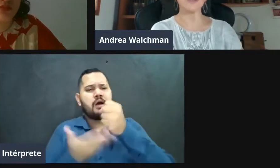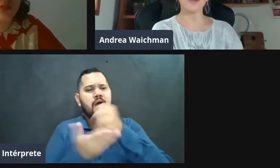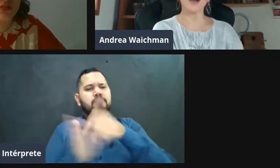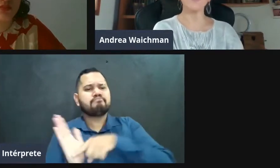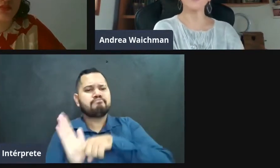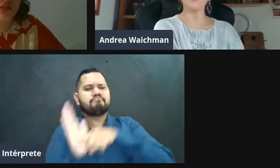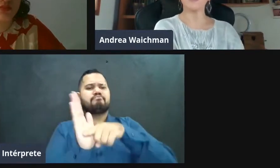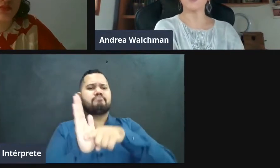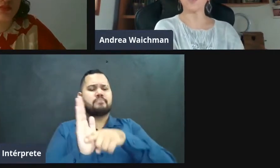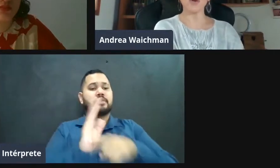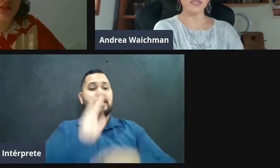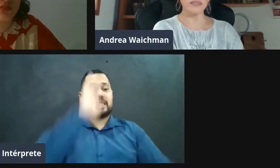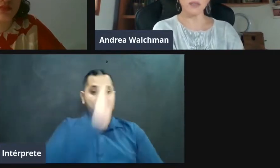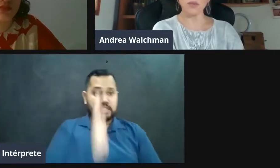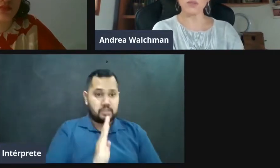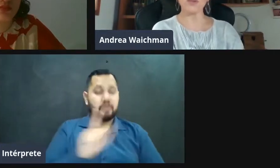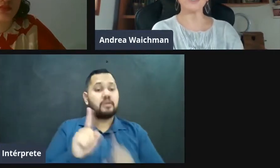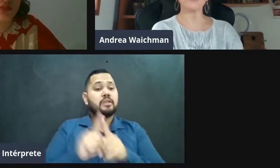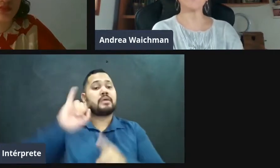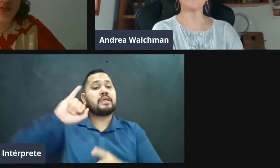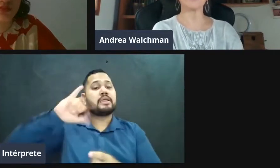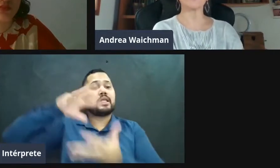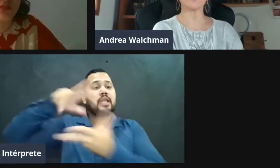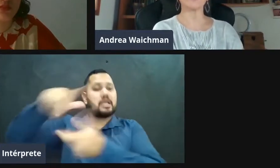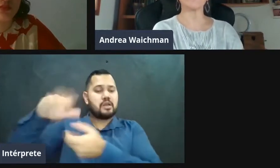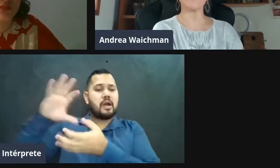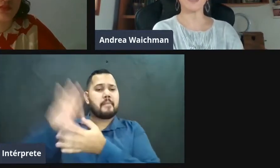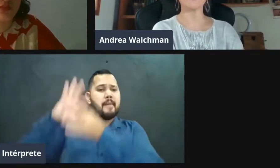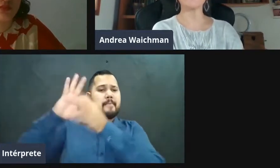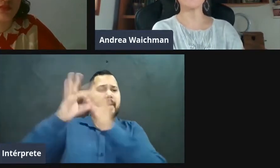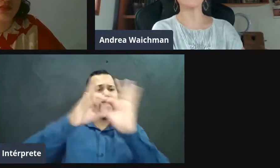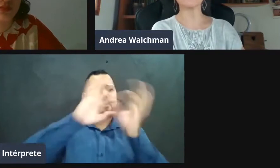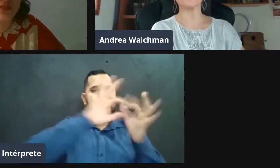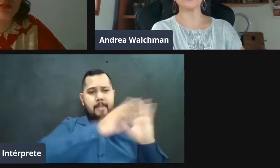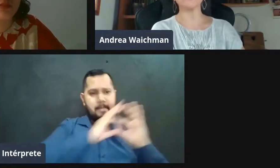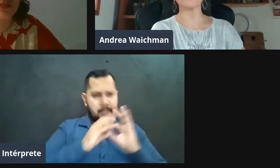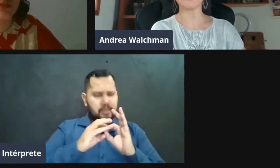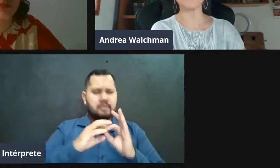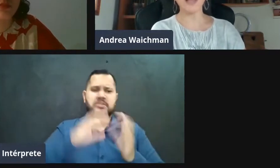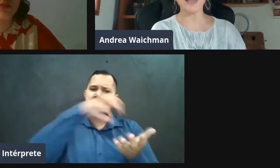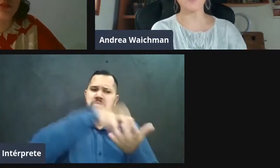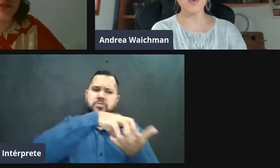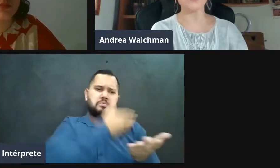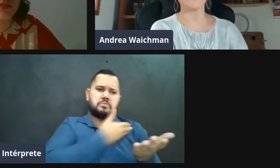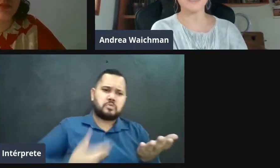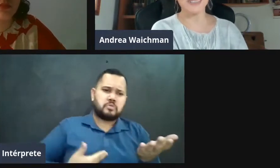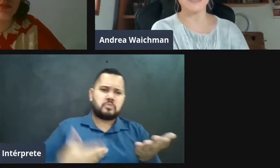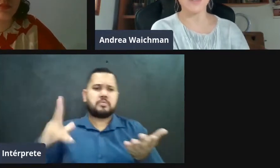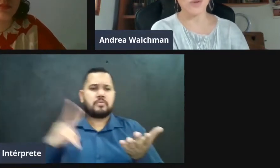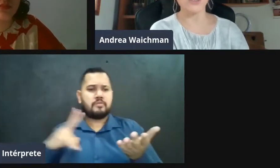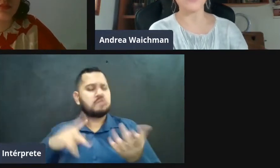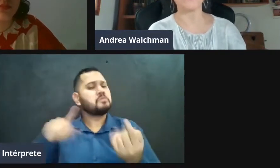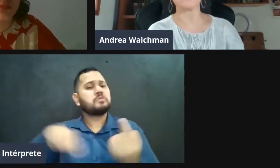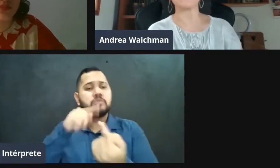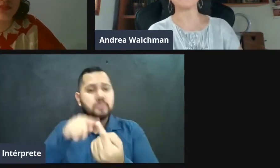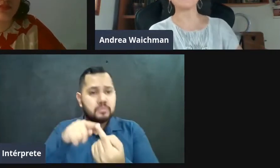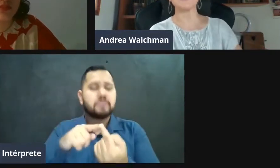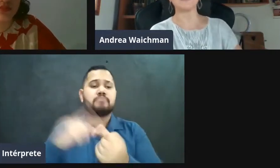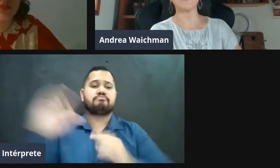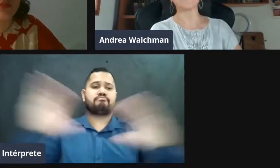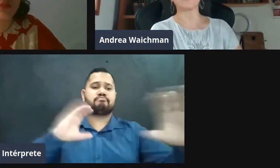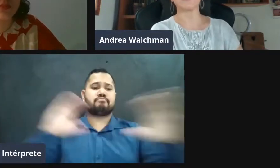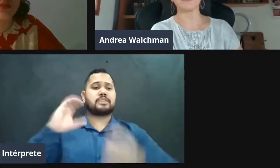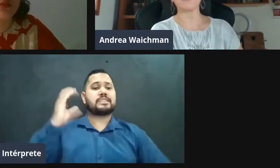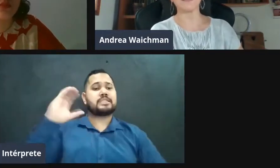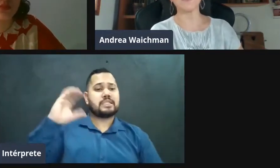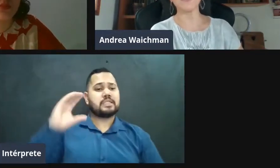e internacional com outras instituições, sejam públicas ou sejam privadas, no sentido de captar recursos para ciência, tecnologia, inovação e